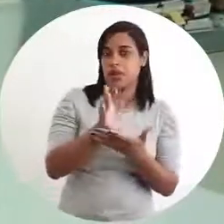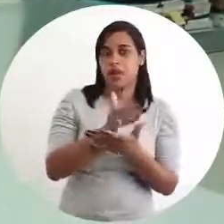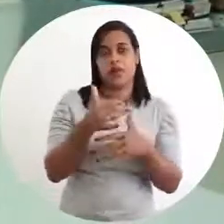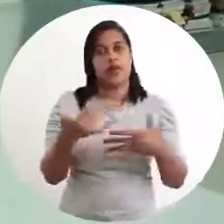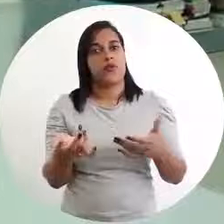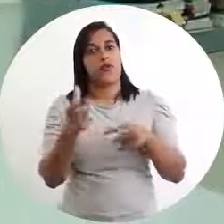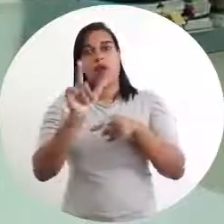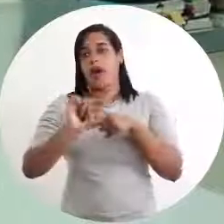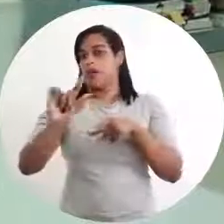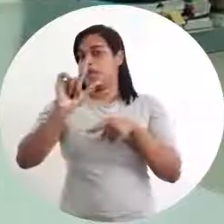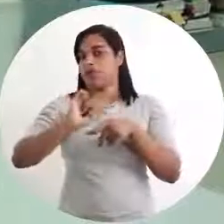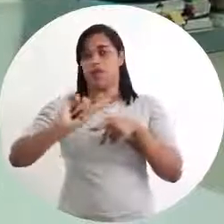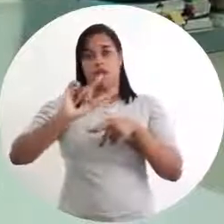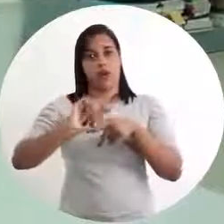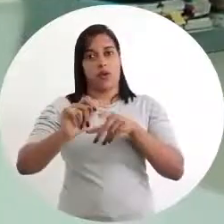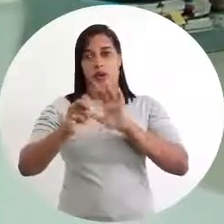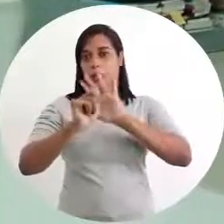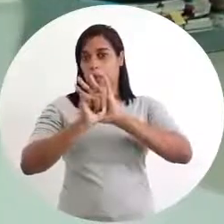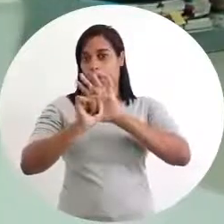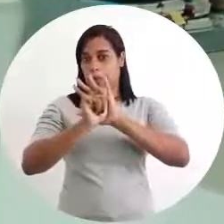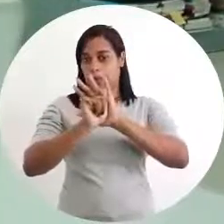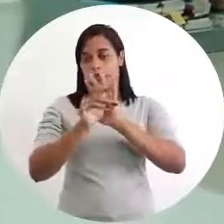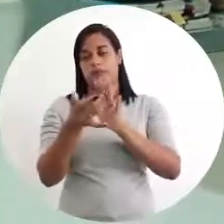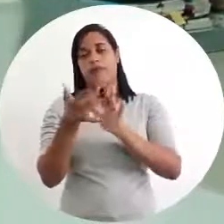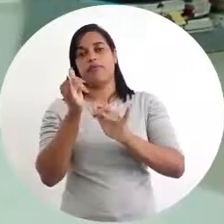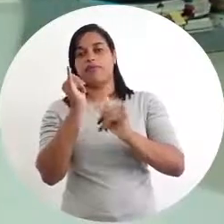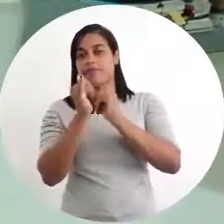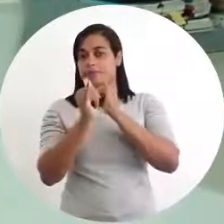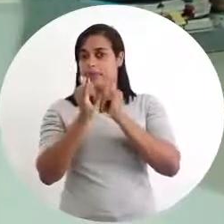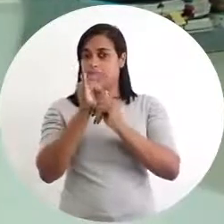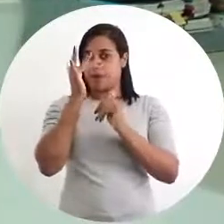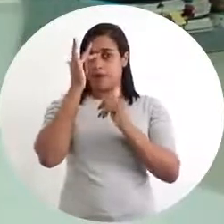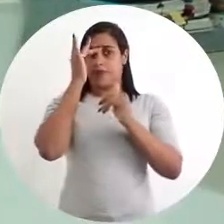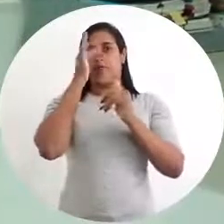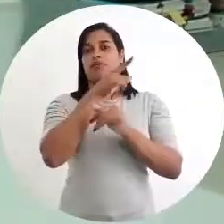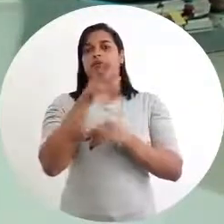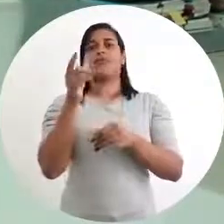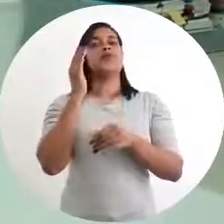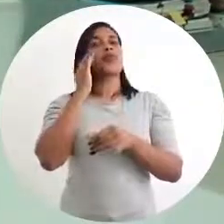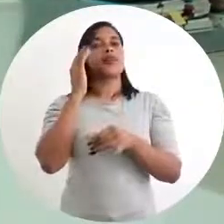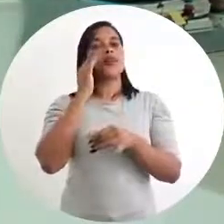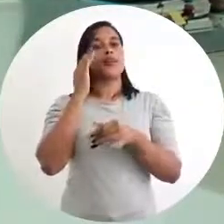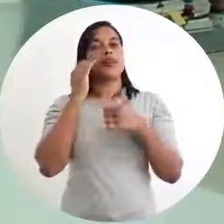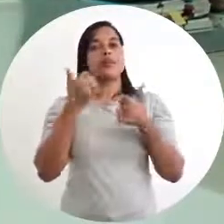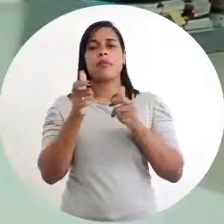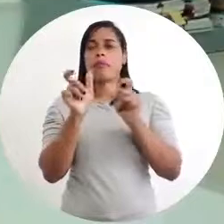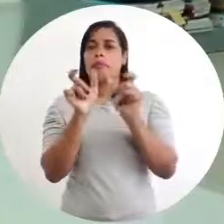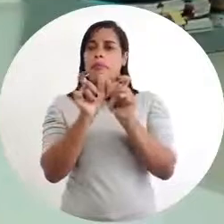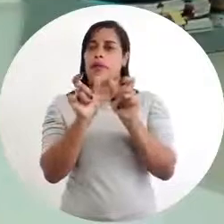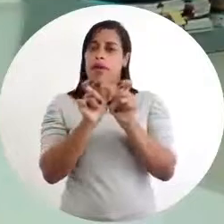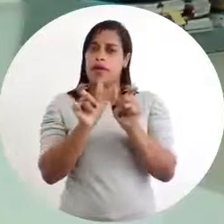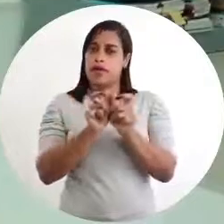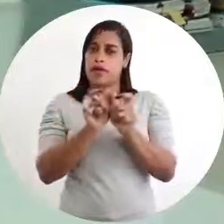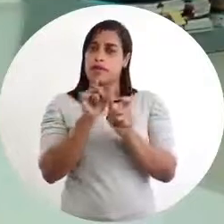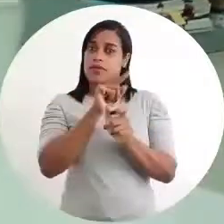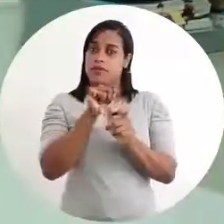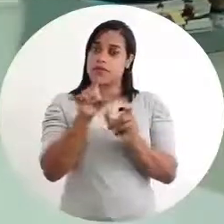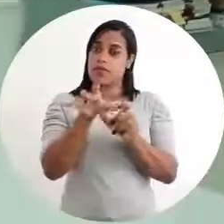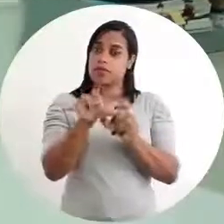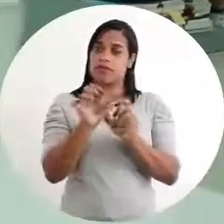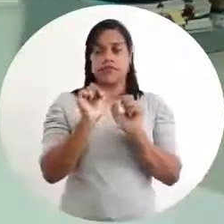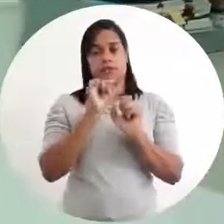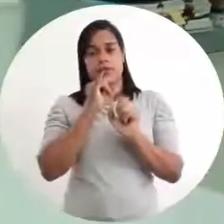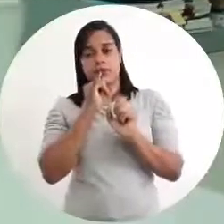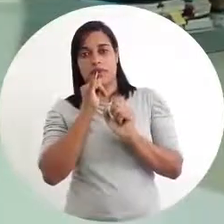ou artigo de internet, vai ficar mais fácil para você compreender. Então, são palavras que você